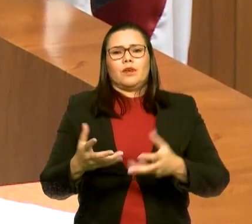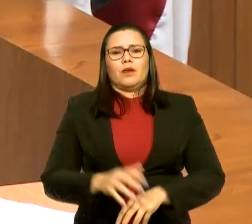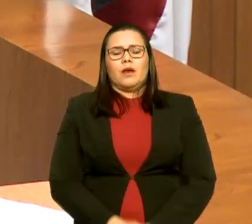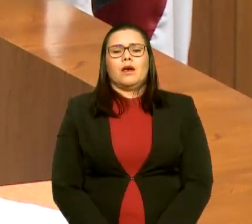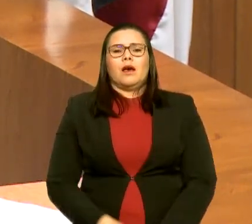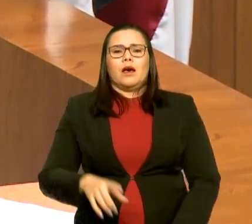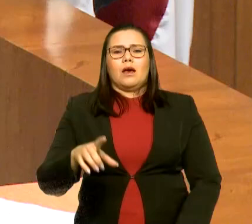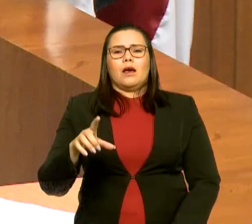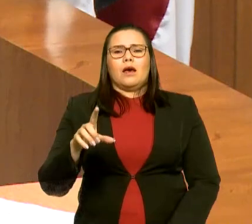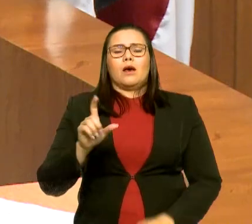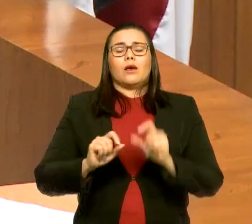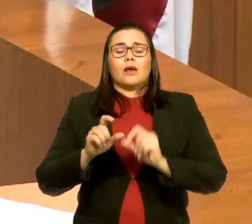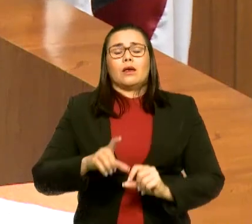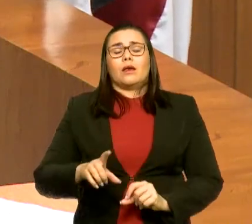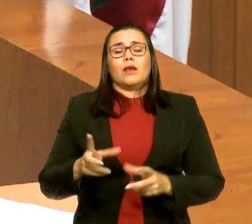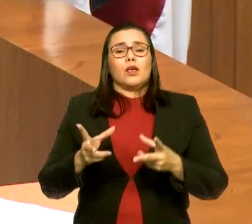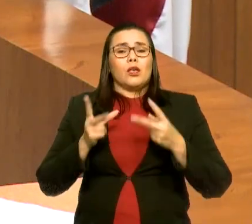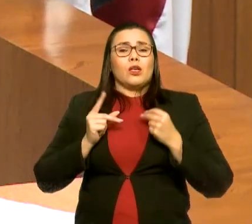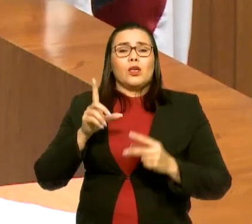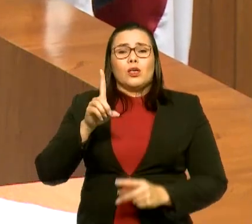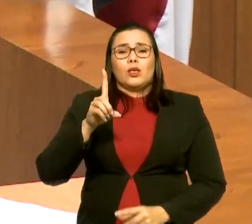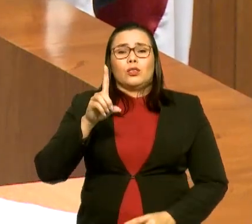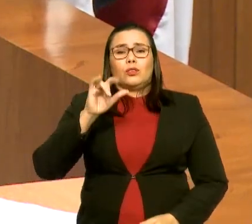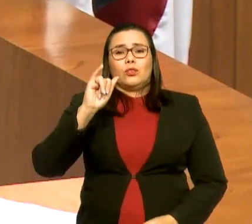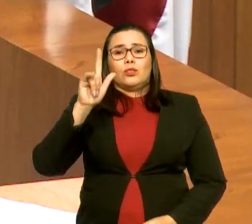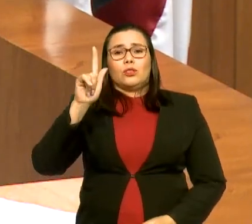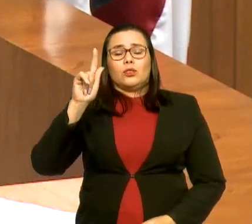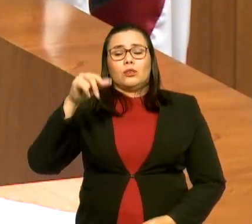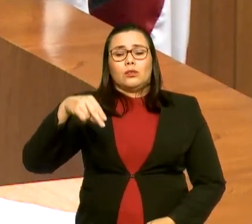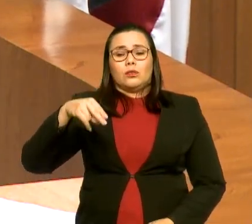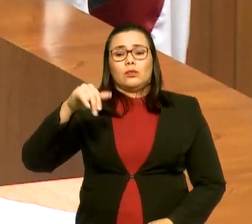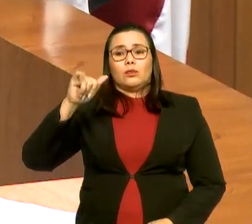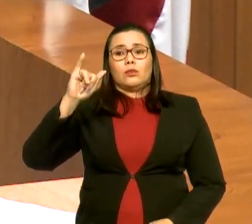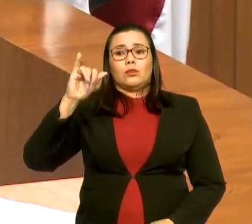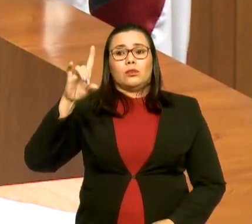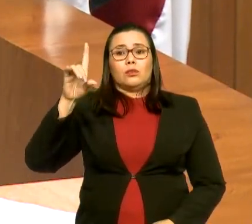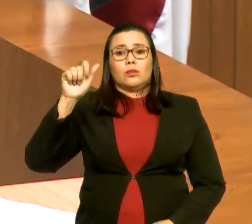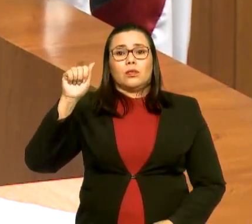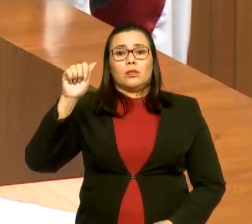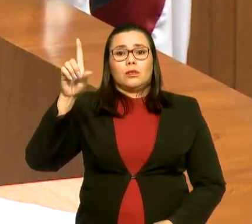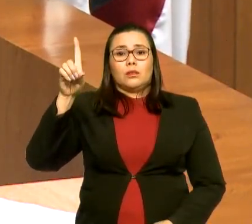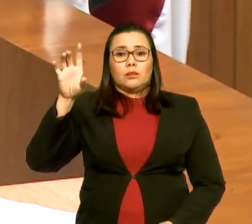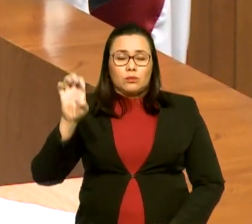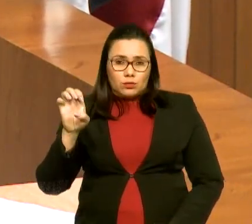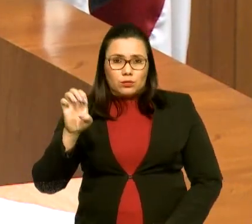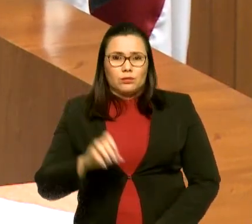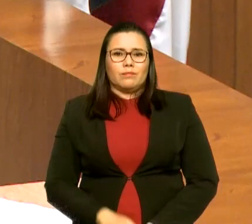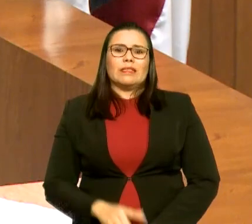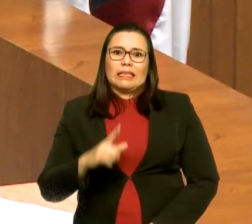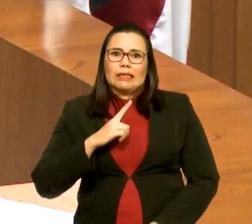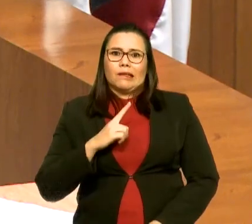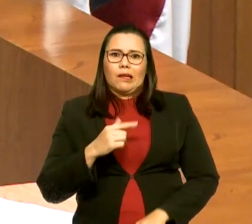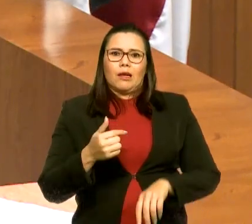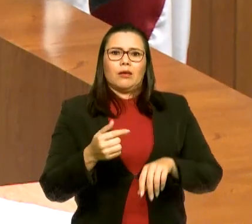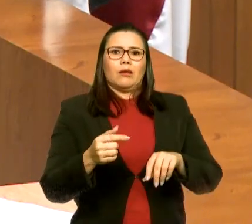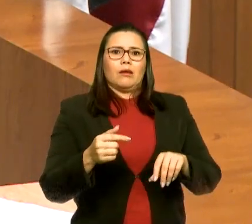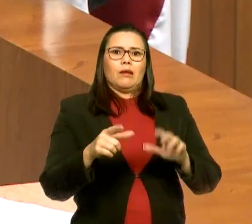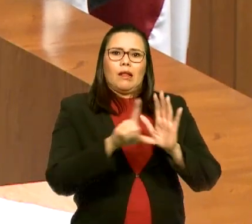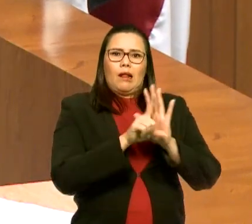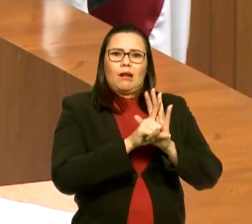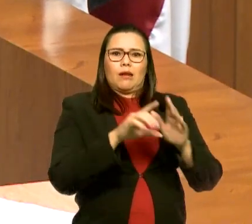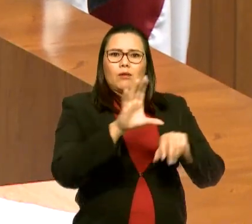merecem e que já está assegurada pela nossa Constituição Federal. Vamos defender a família, que considero a base